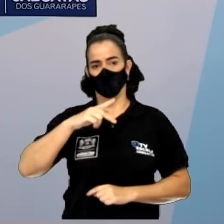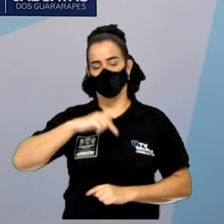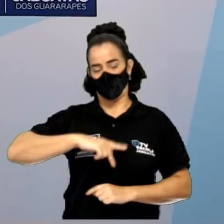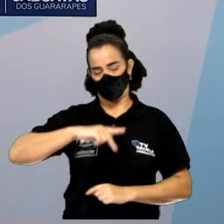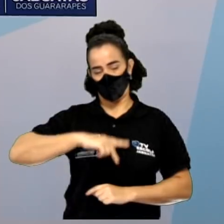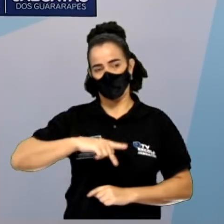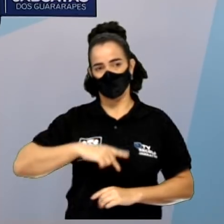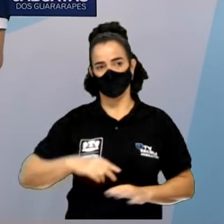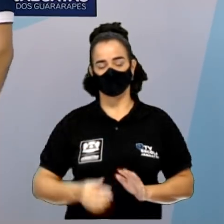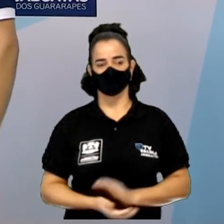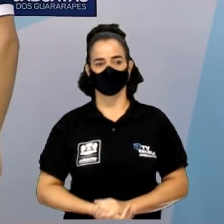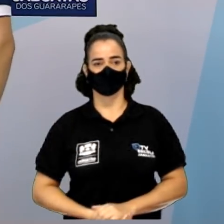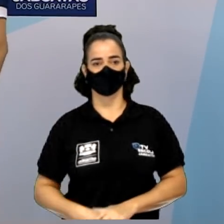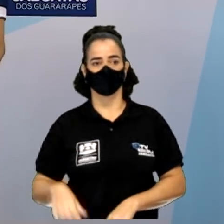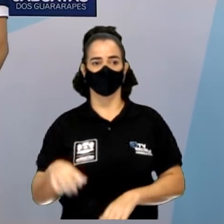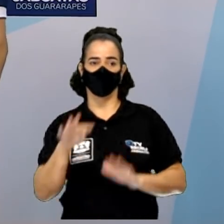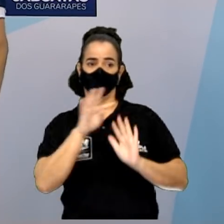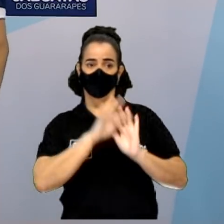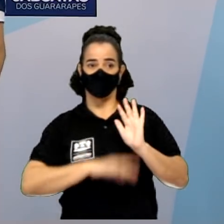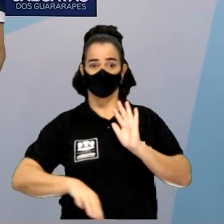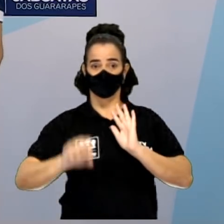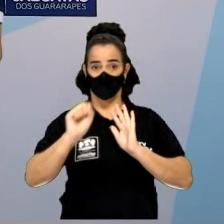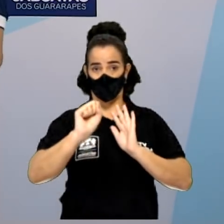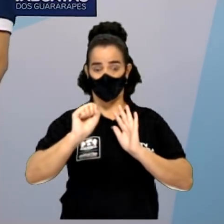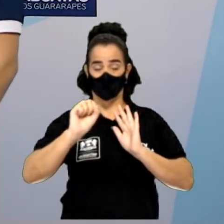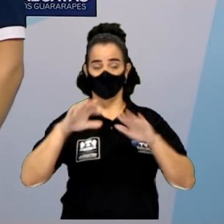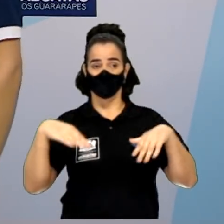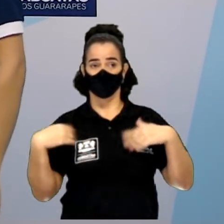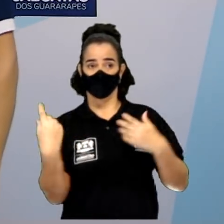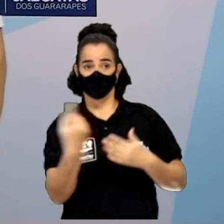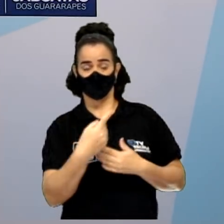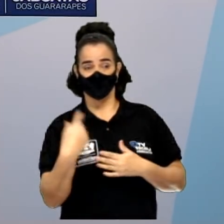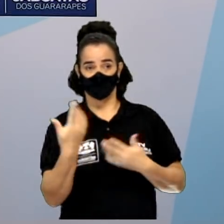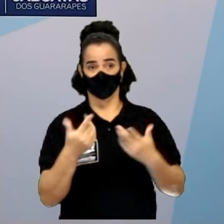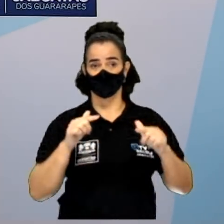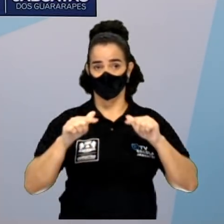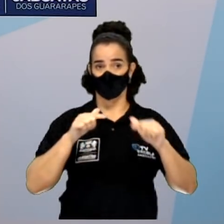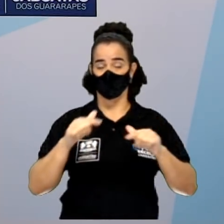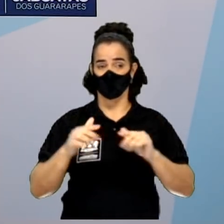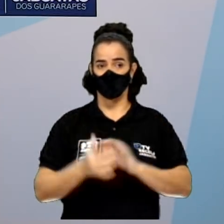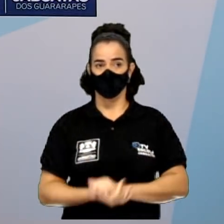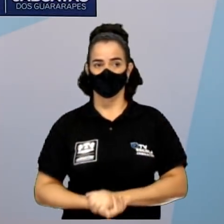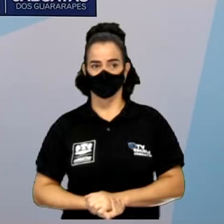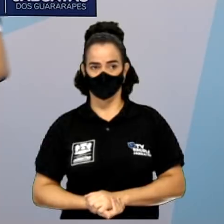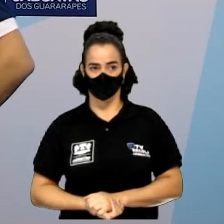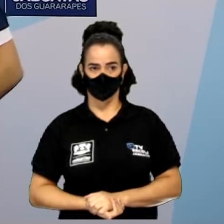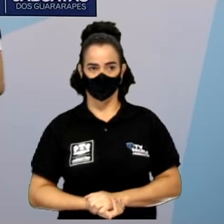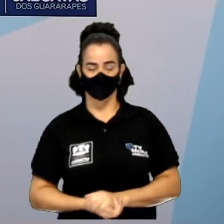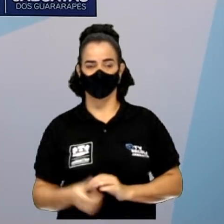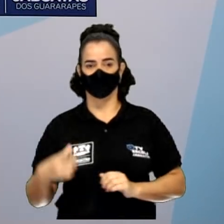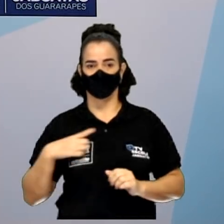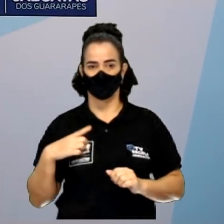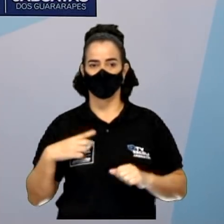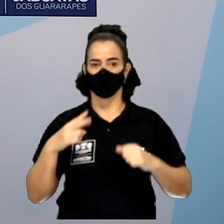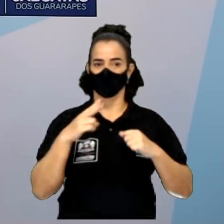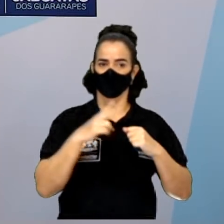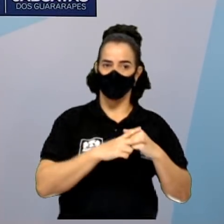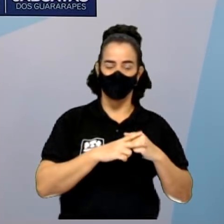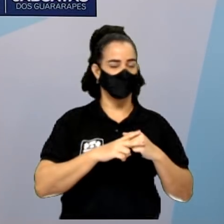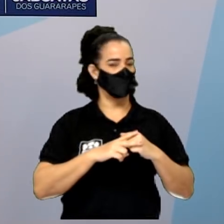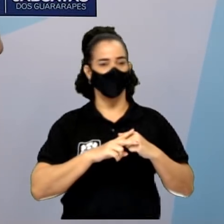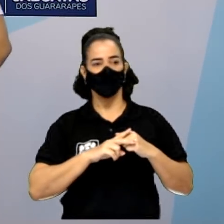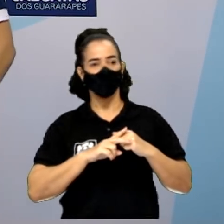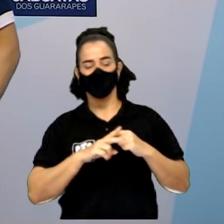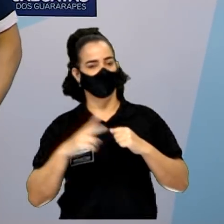Vamos lá. Texto 8 aí, para a gente trabalhar. Mais uma vez um texto multimodal, né? Eu tenho aqui verbal e não verbal. Os dois garotinhos